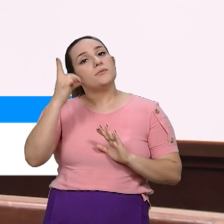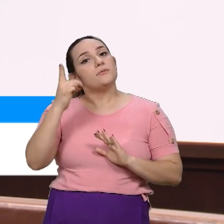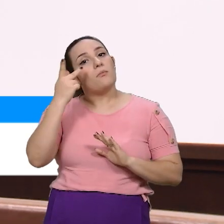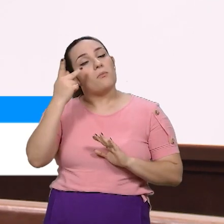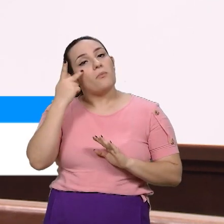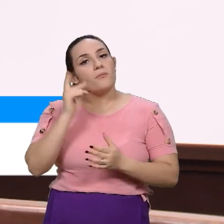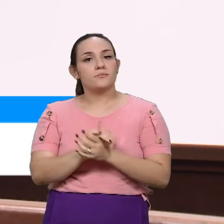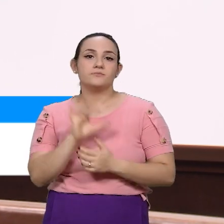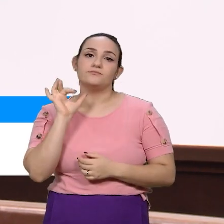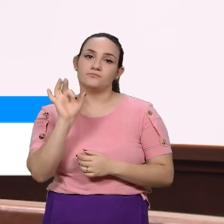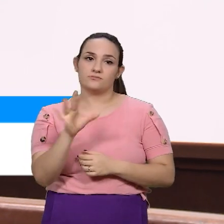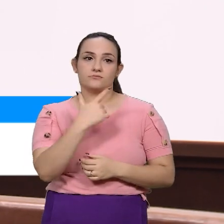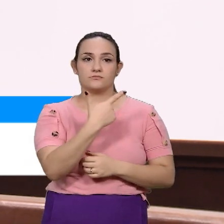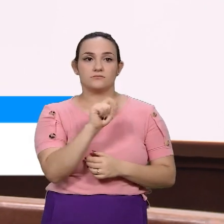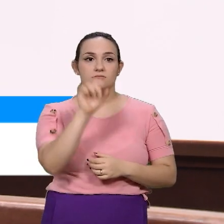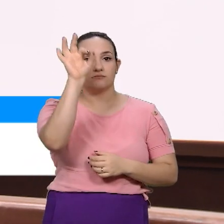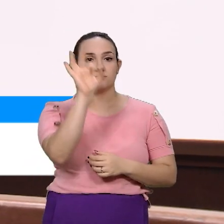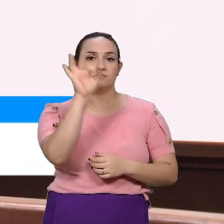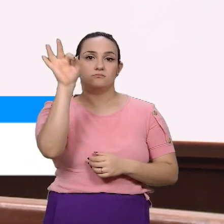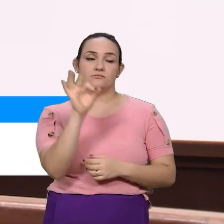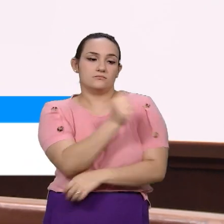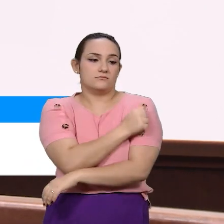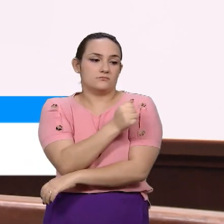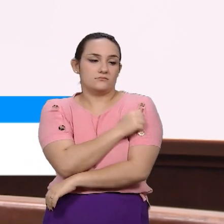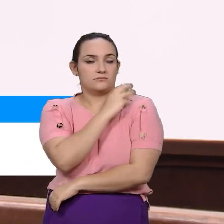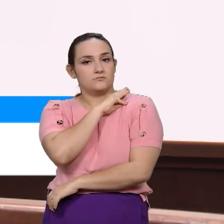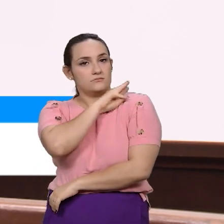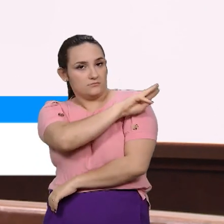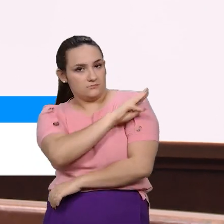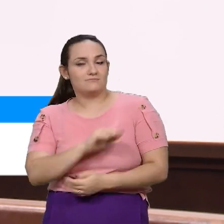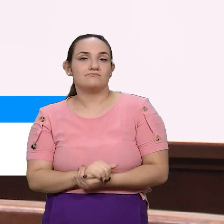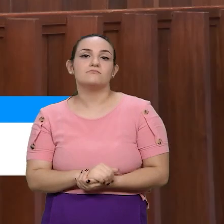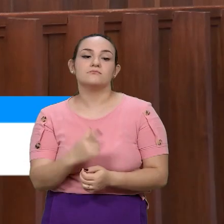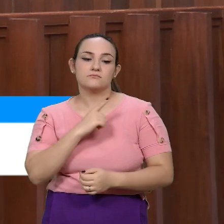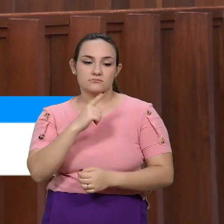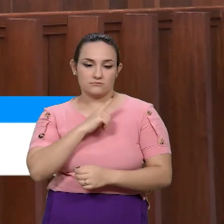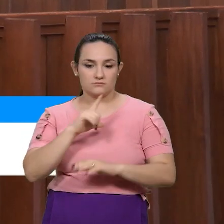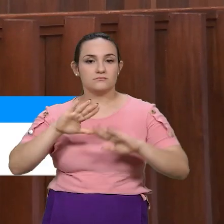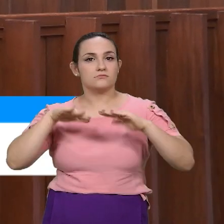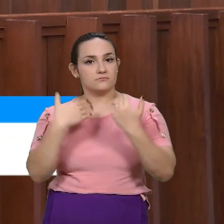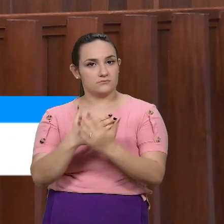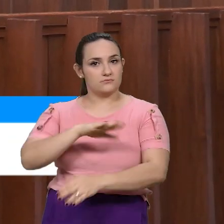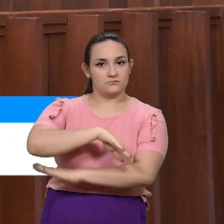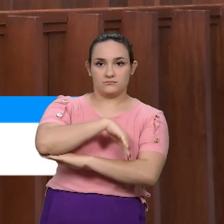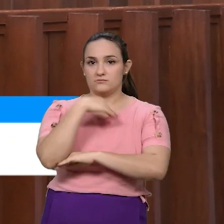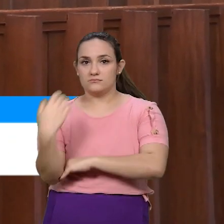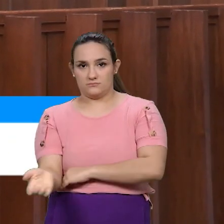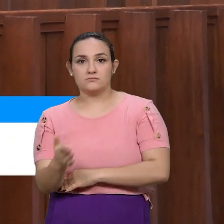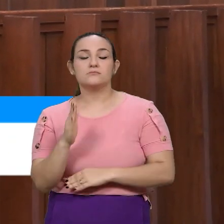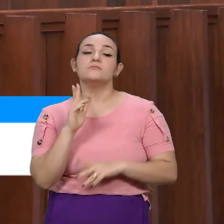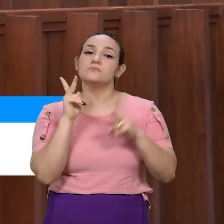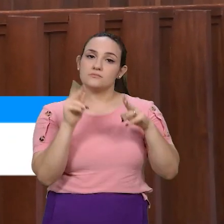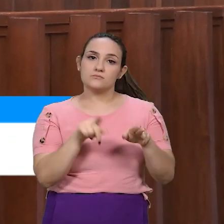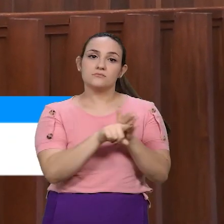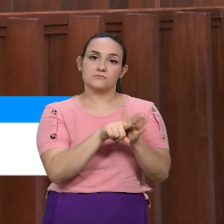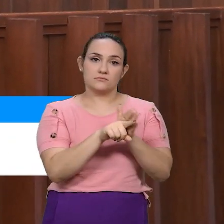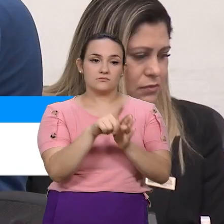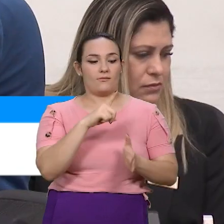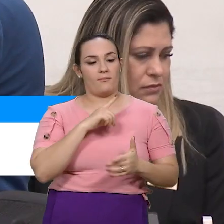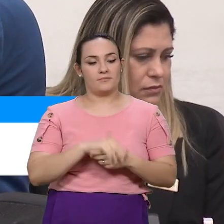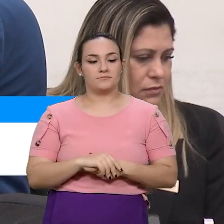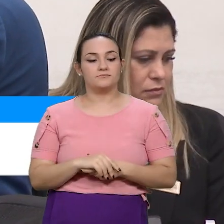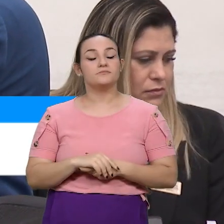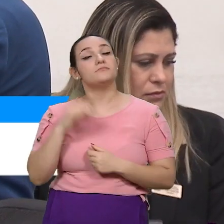deputado Pedro Kemp, apenas 20% dos alunos do ensino médio do Brasil têm jornada estendida conforme o último censo